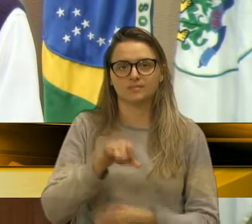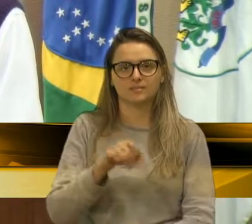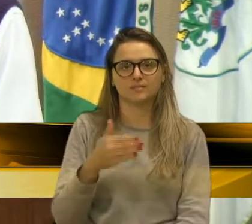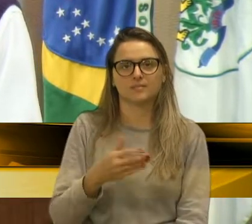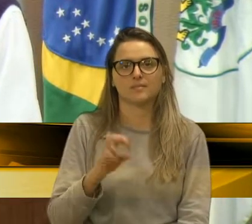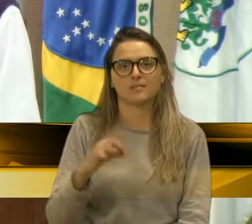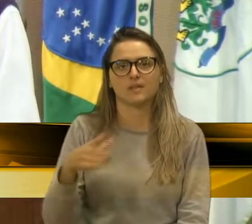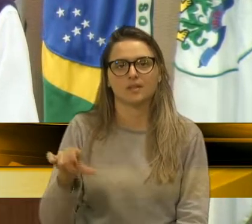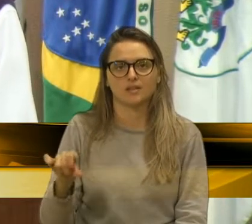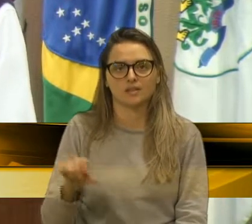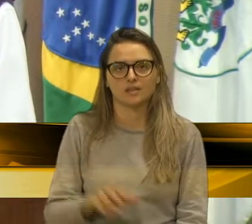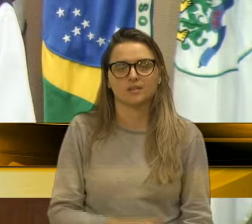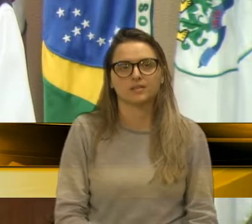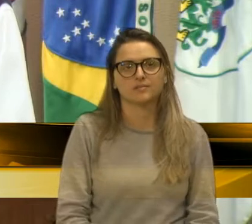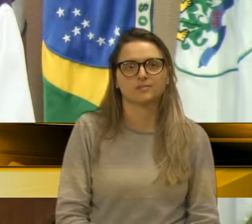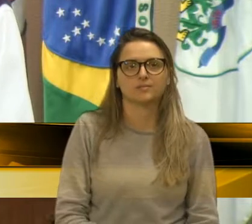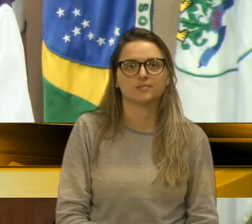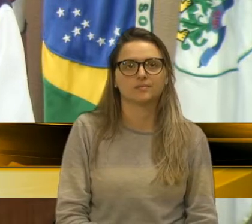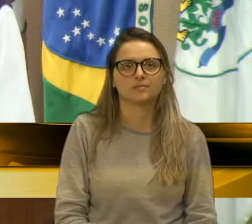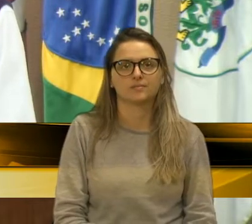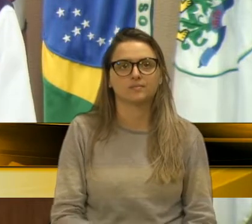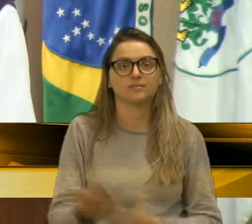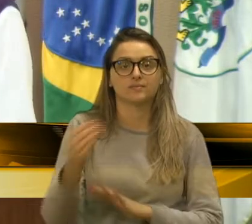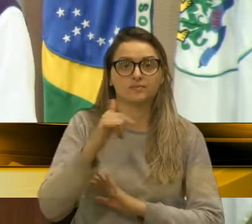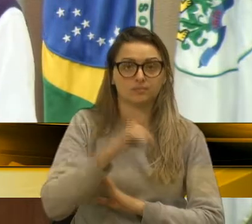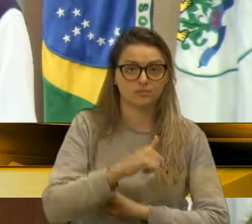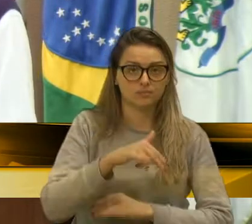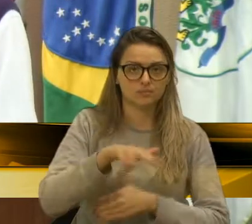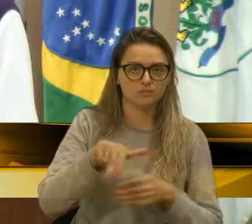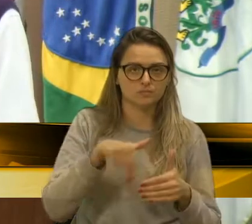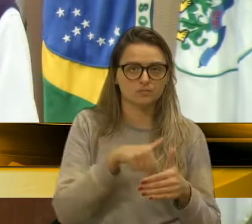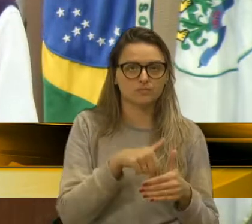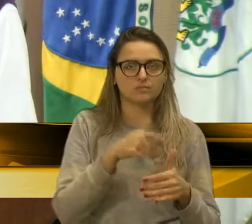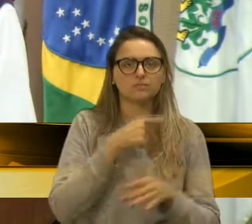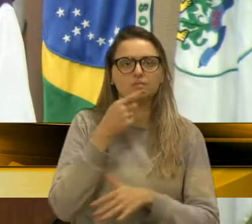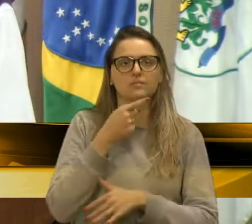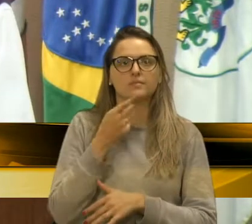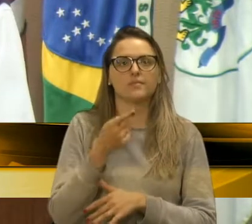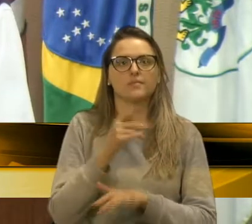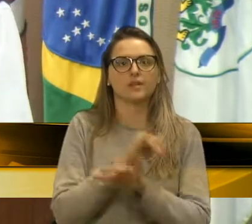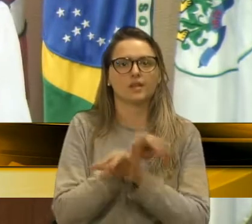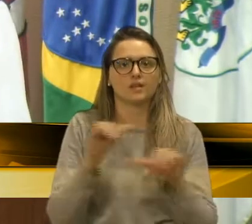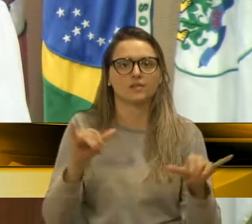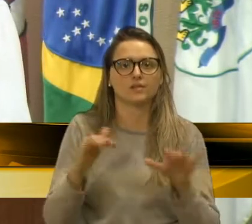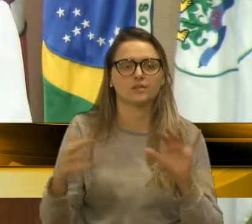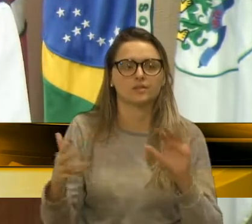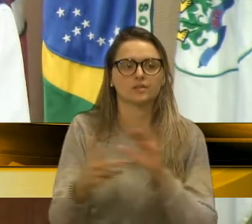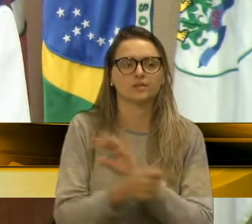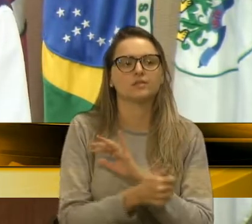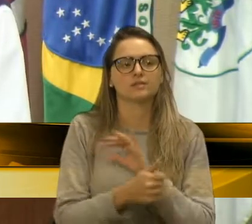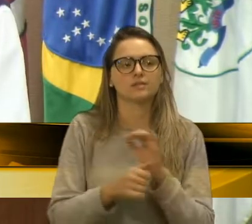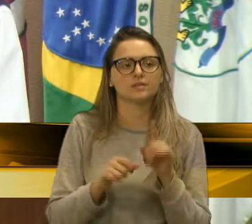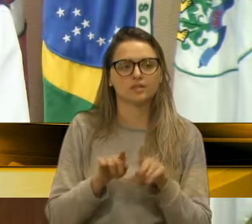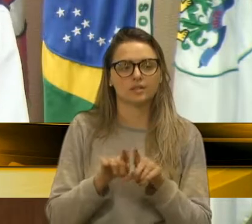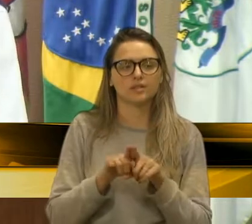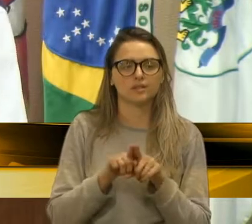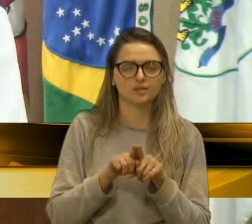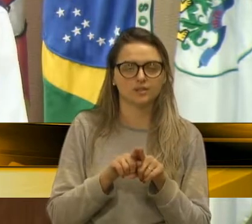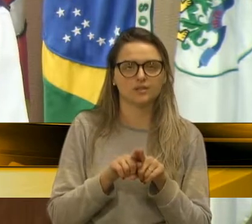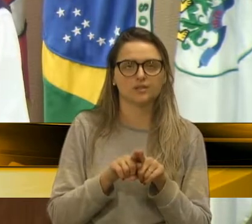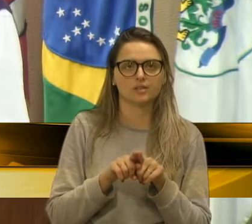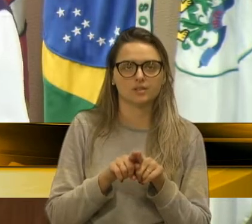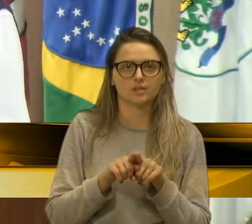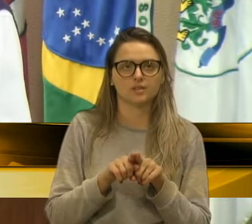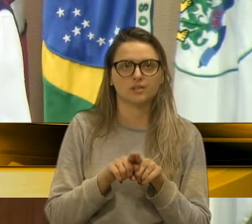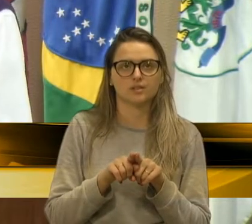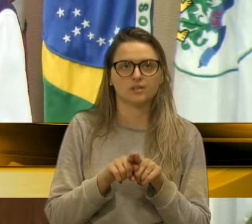9 de 2019. Por isso, viemos a este plenário no dia de hoje, para alertar os colegas vereadores sobre essa importante demanda que chegou